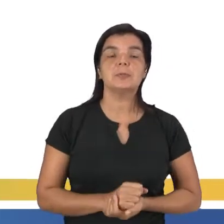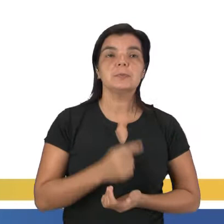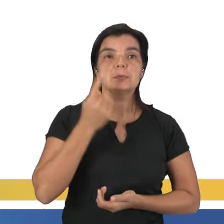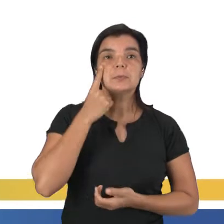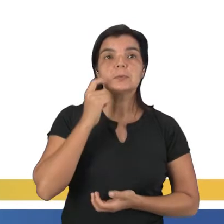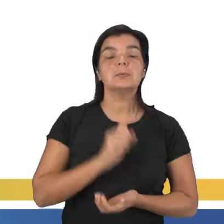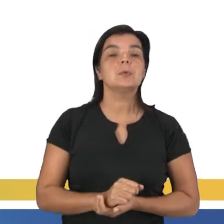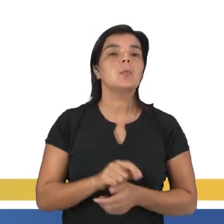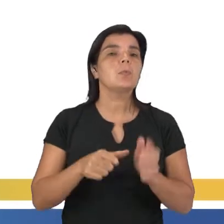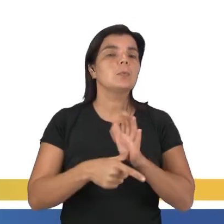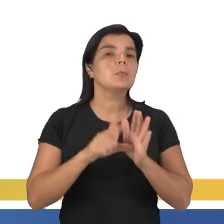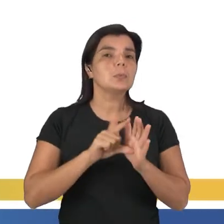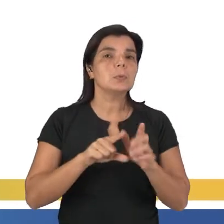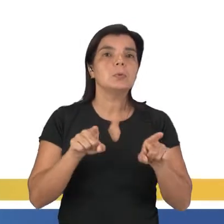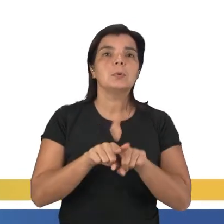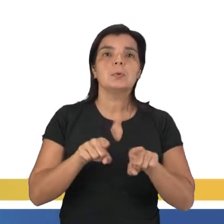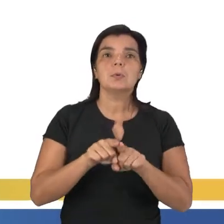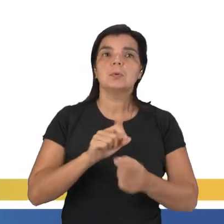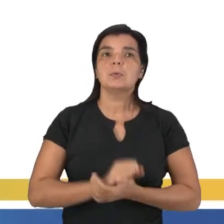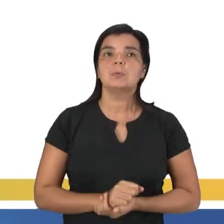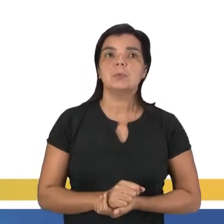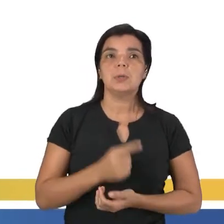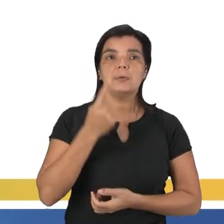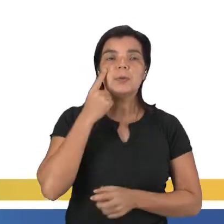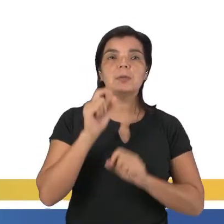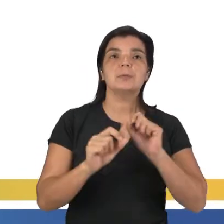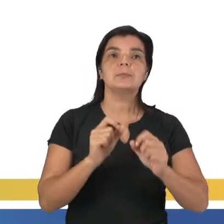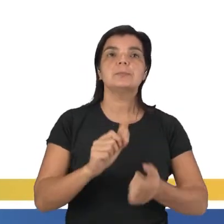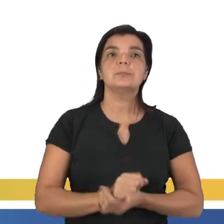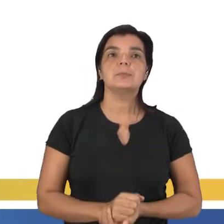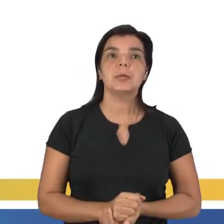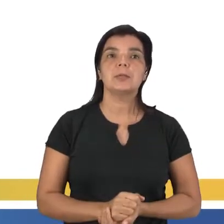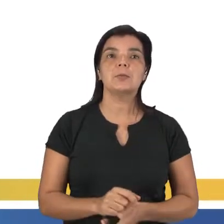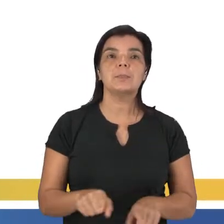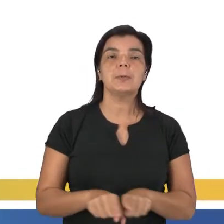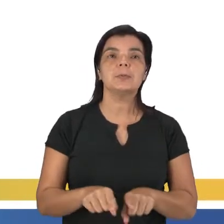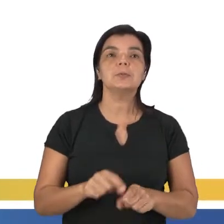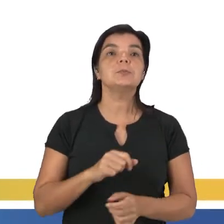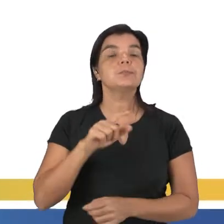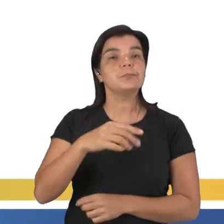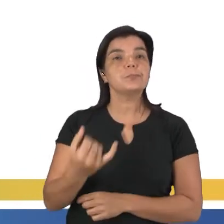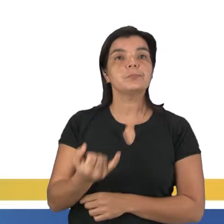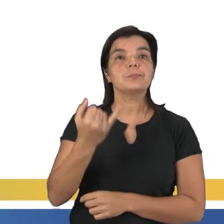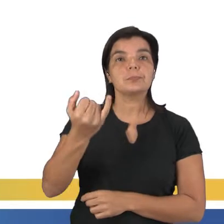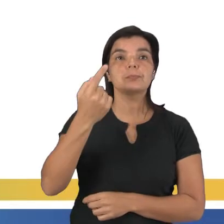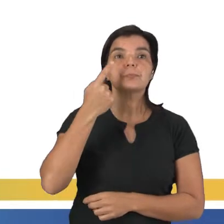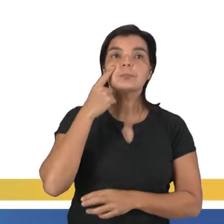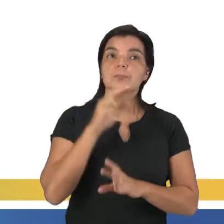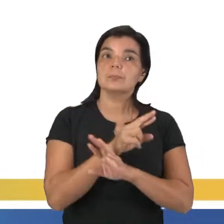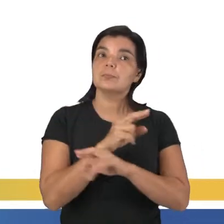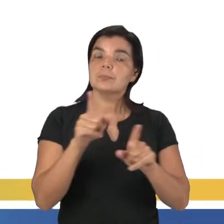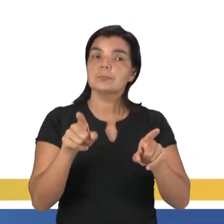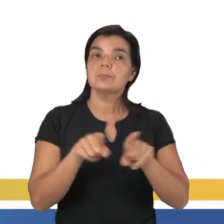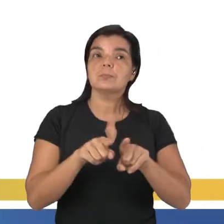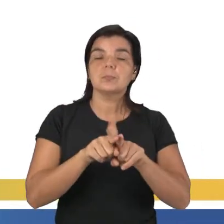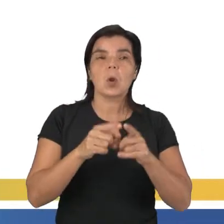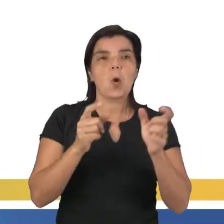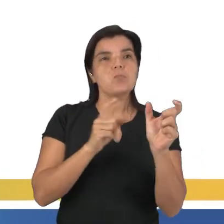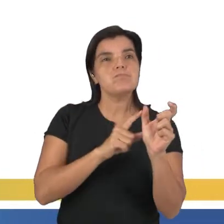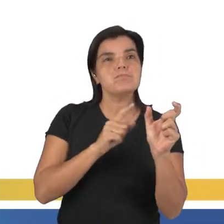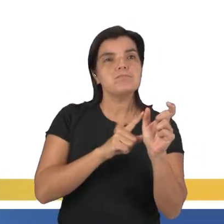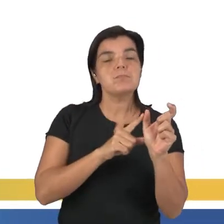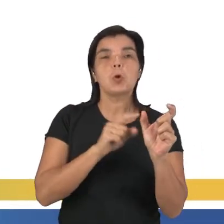recipiente. Mas antes de conhecer as unidades de medidas de capacidade, é importante fazer uma distinção entre alguns